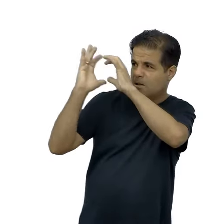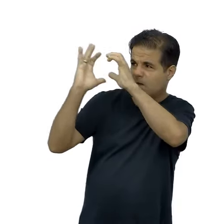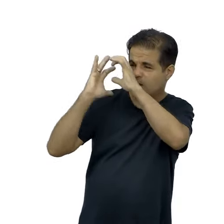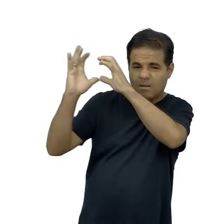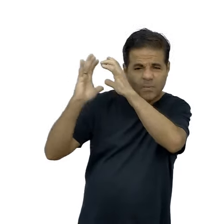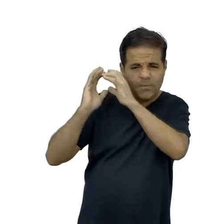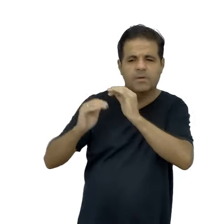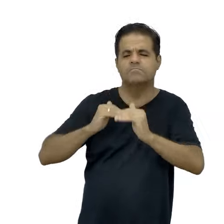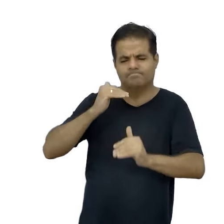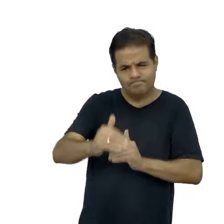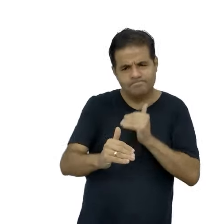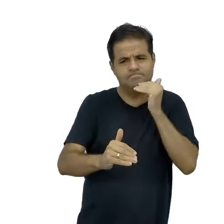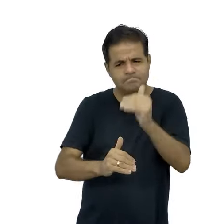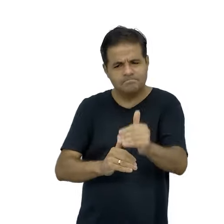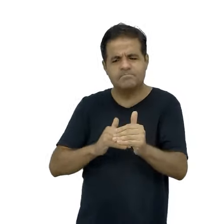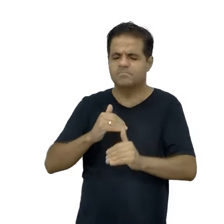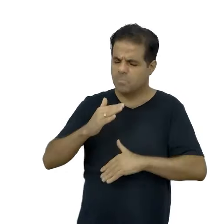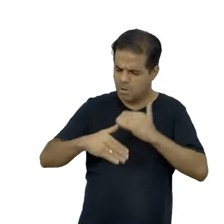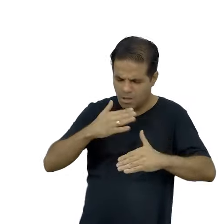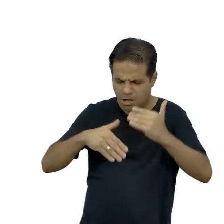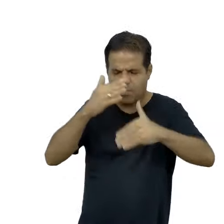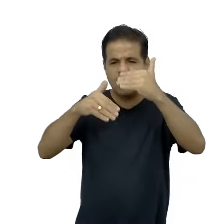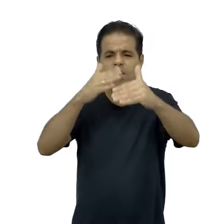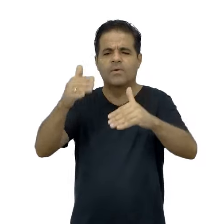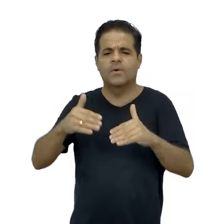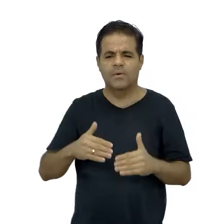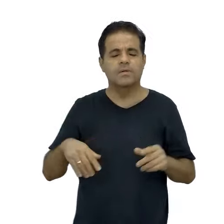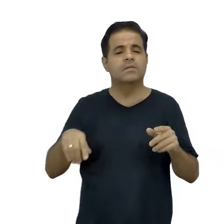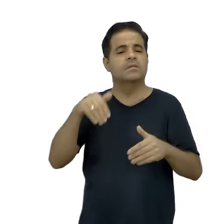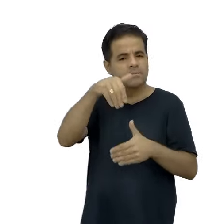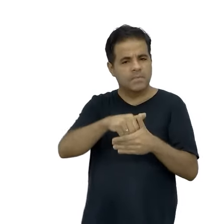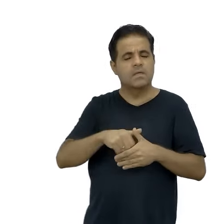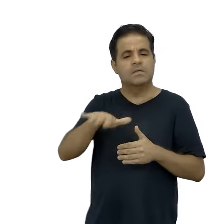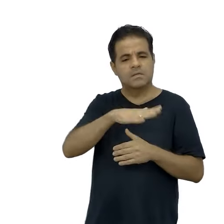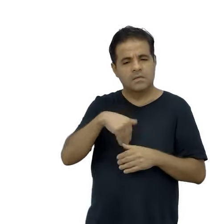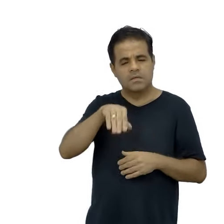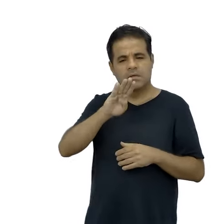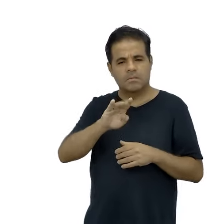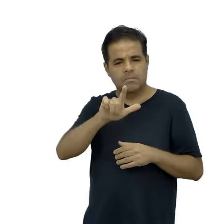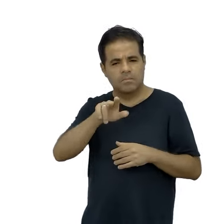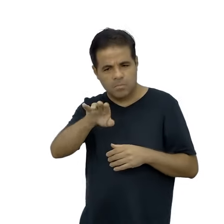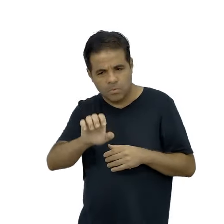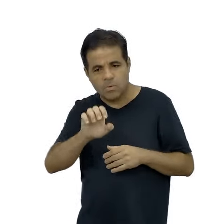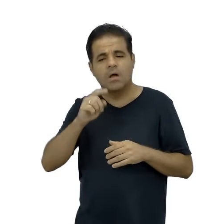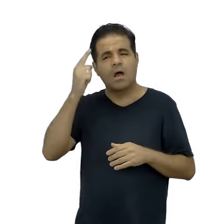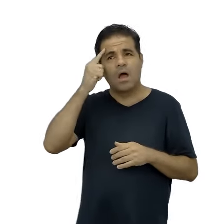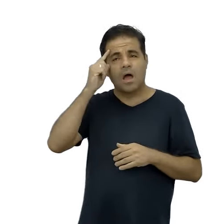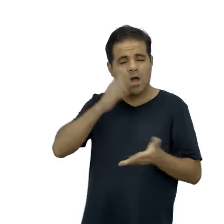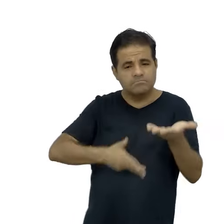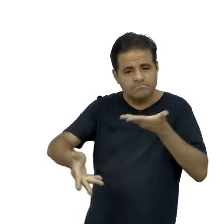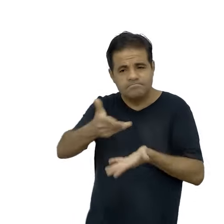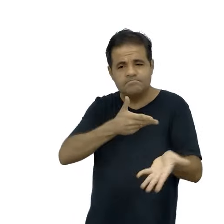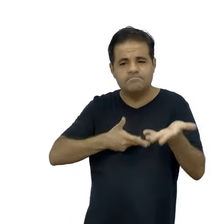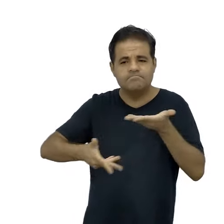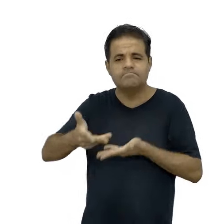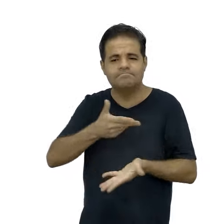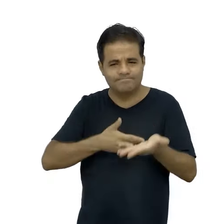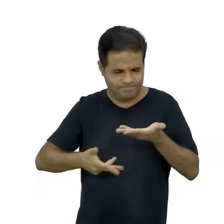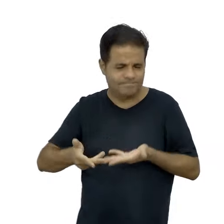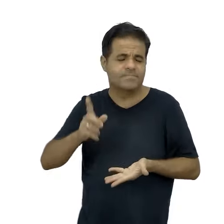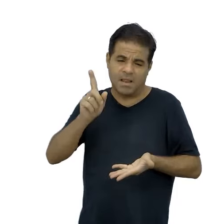E avançando, progredindo aqui dentro da nossa da taxonomia de Bloom, nós temos a ideia de relacionar, né?